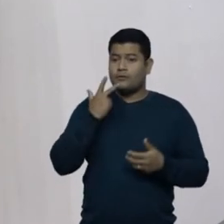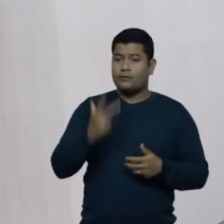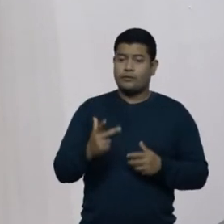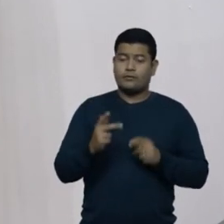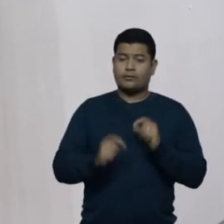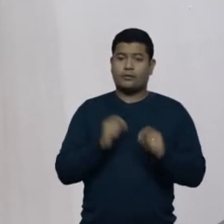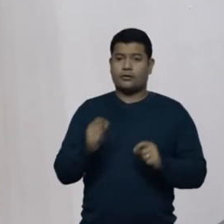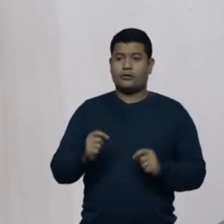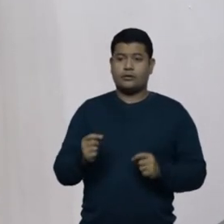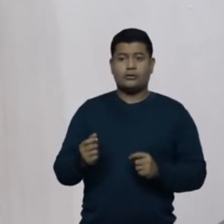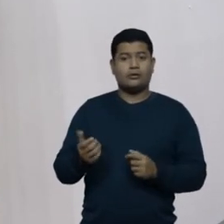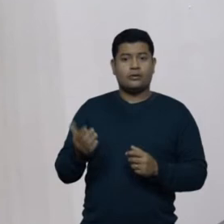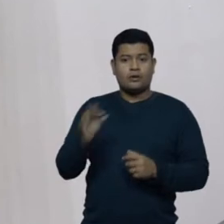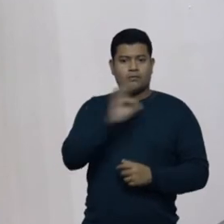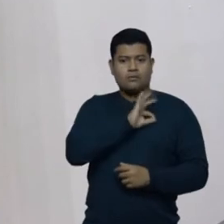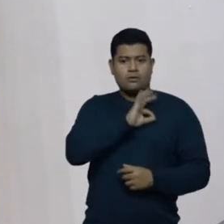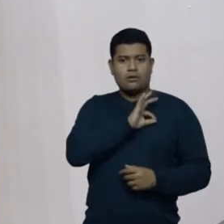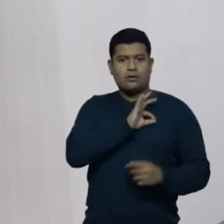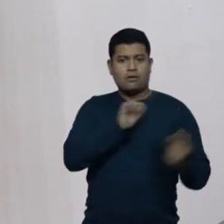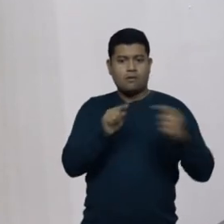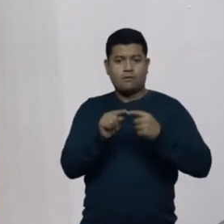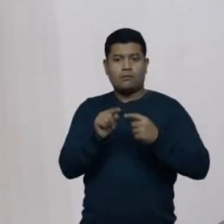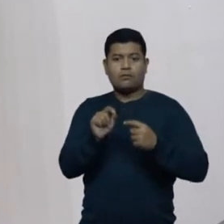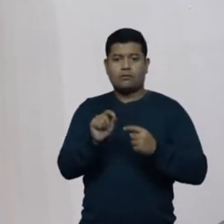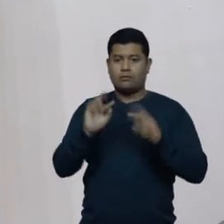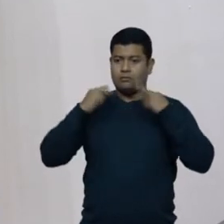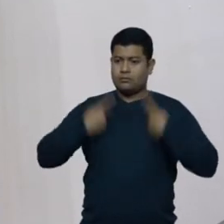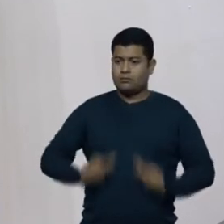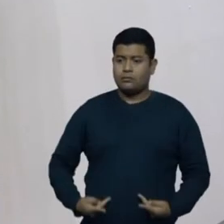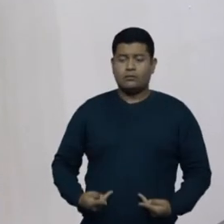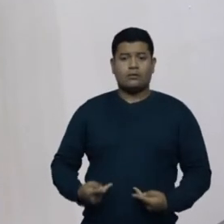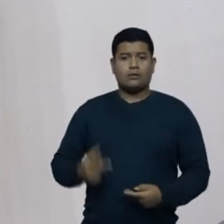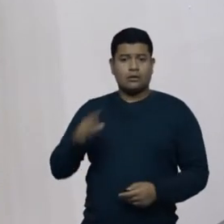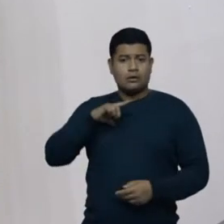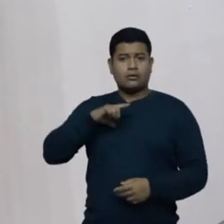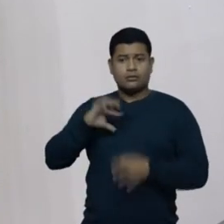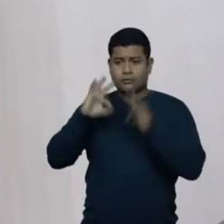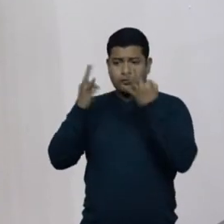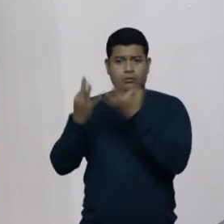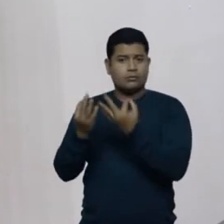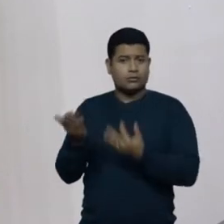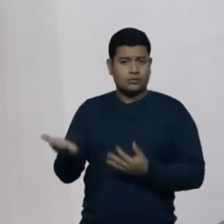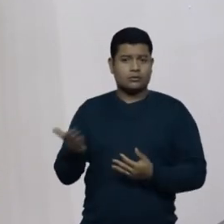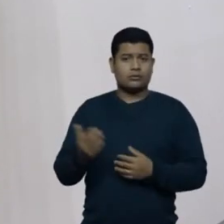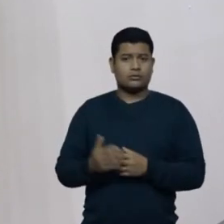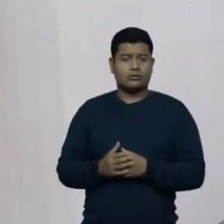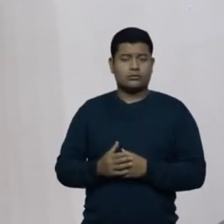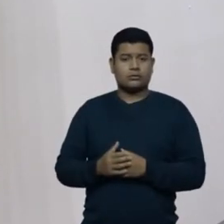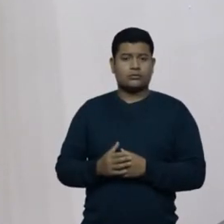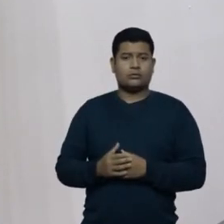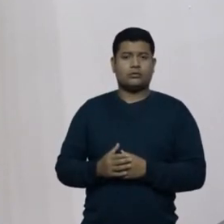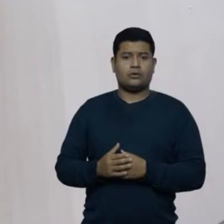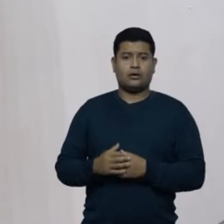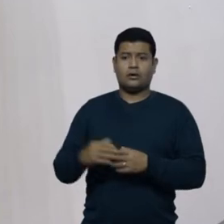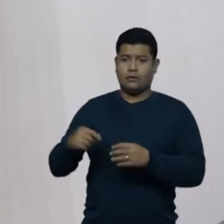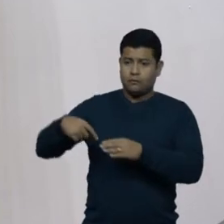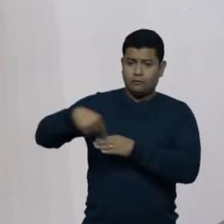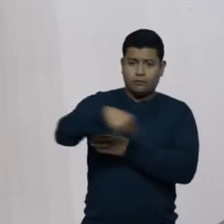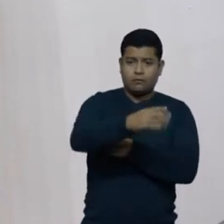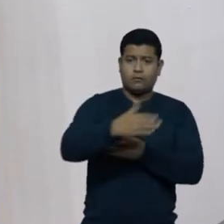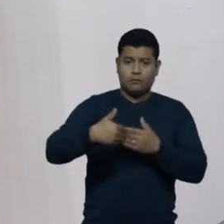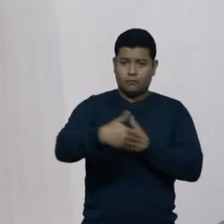é um ser humano que tem pai, mãe, filho, que sai de casa querendo ir